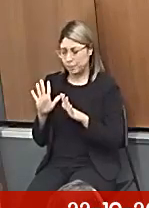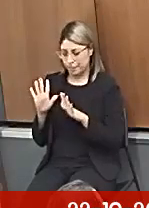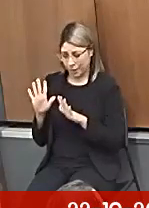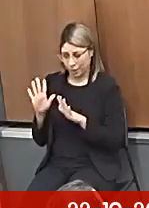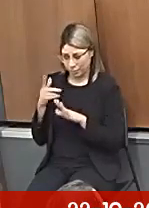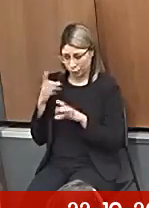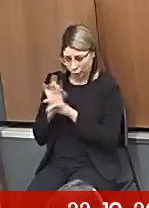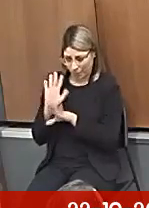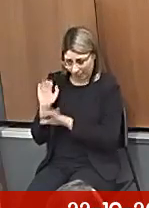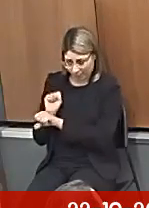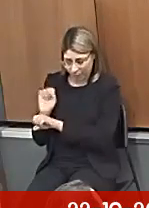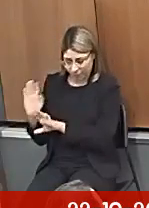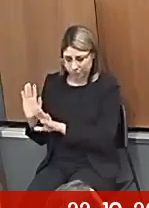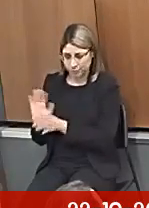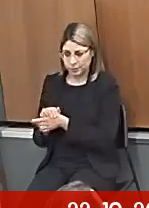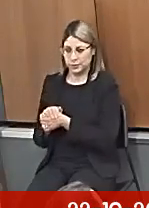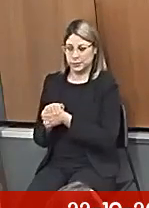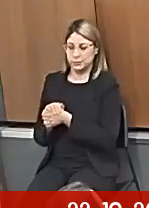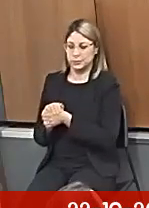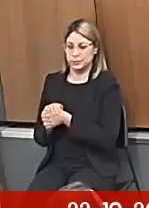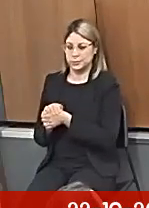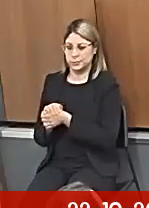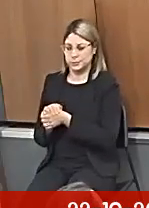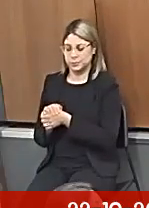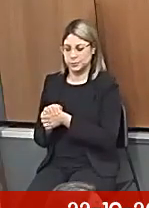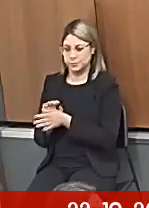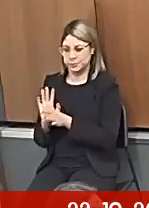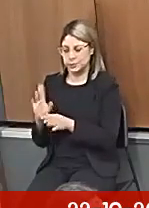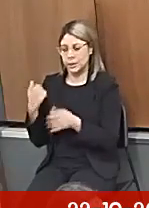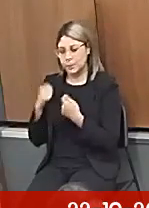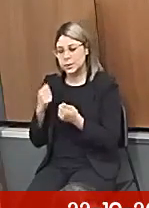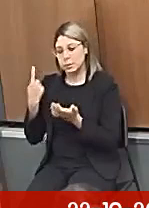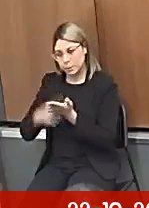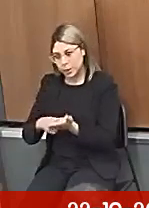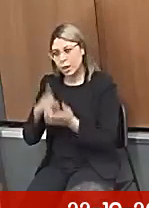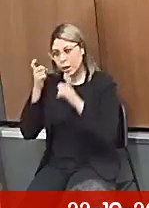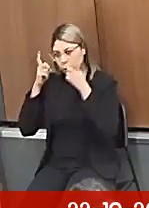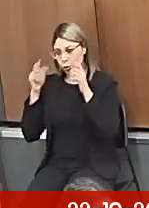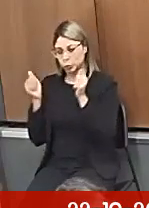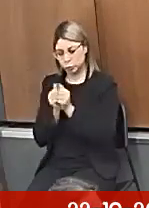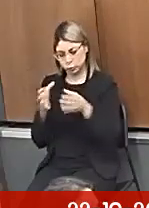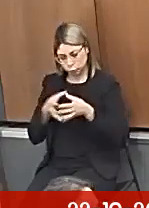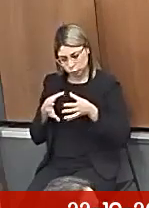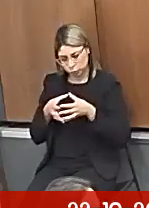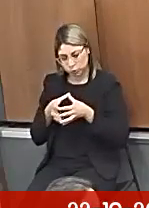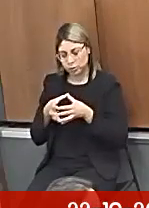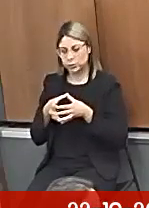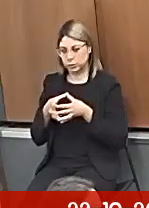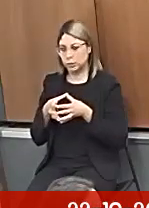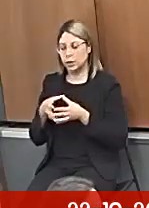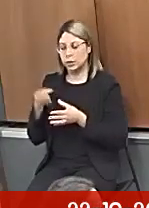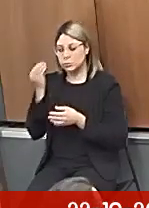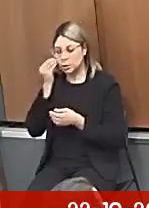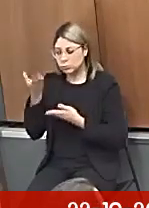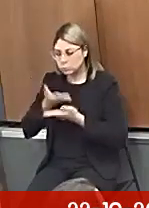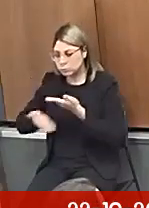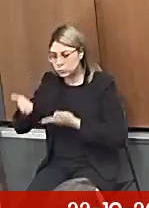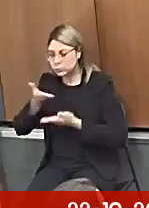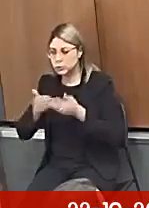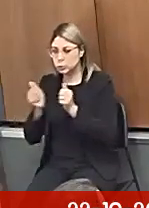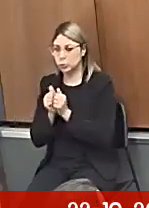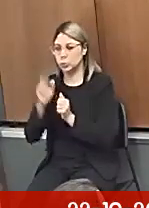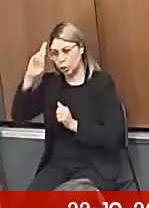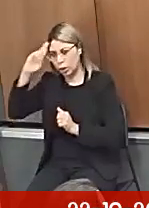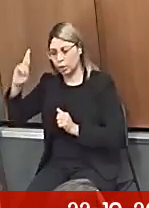só terminar aqui. E no, acho que propõe uma reunião até da própria comissão para também intermediar, e é uma forma